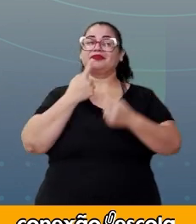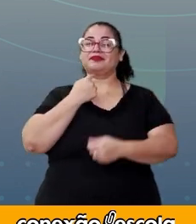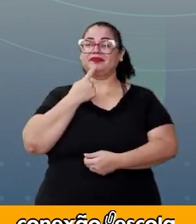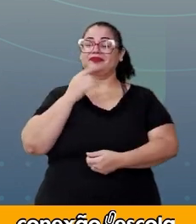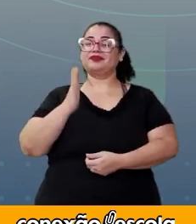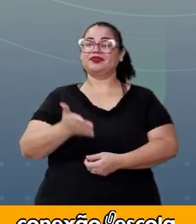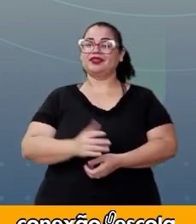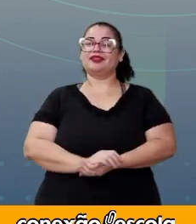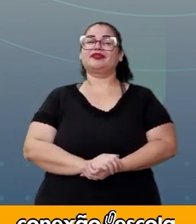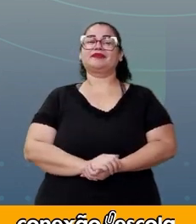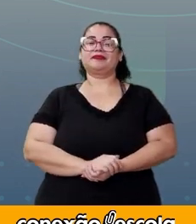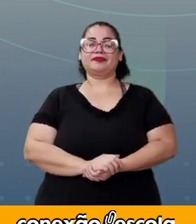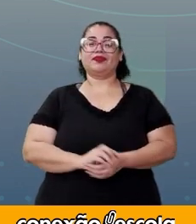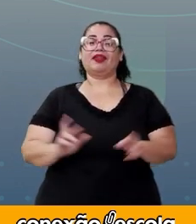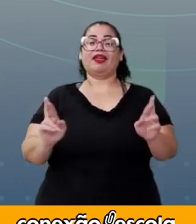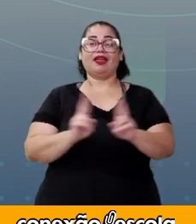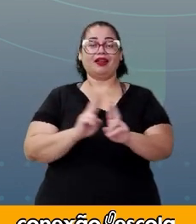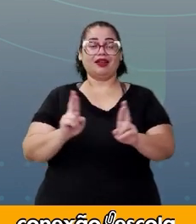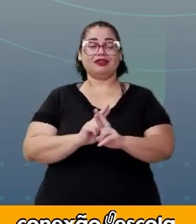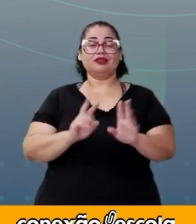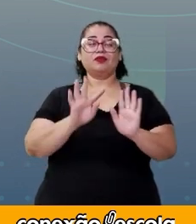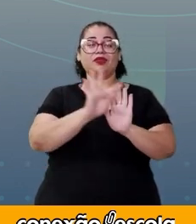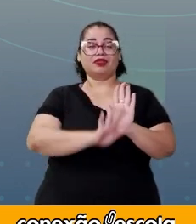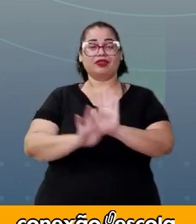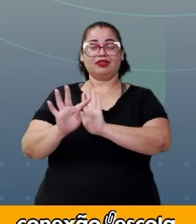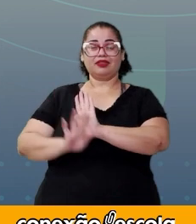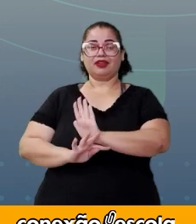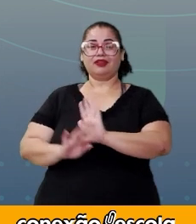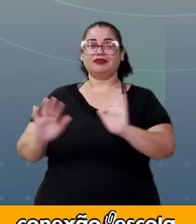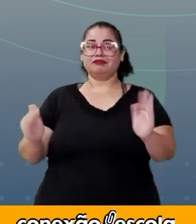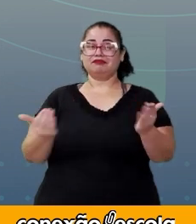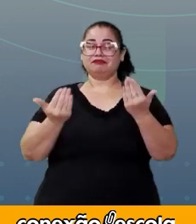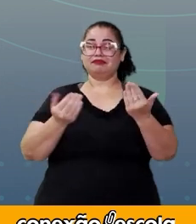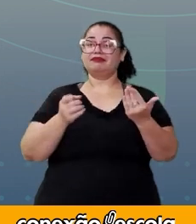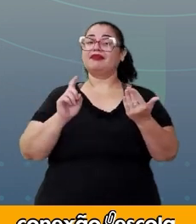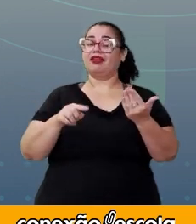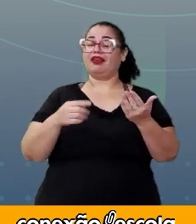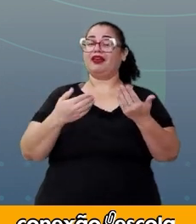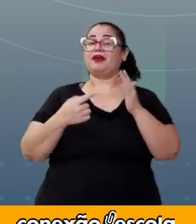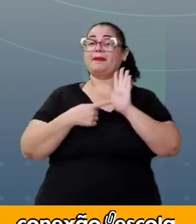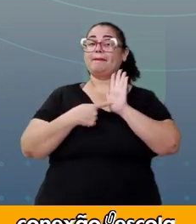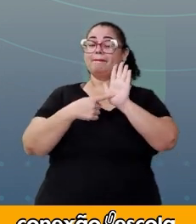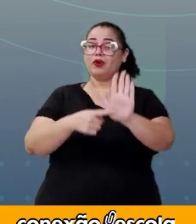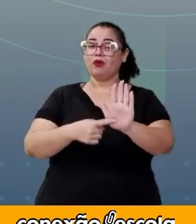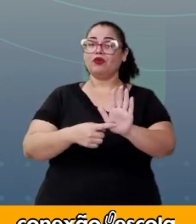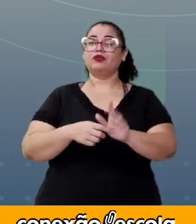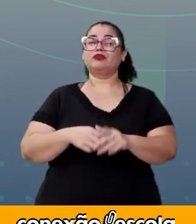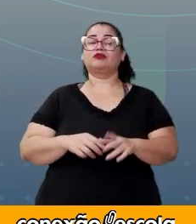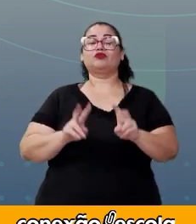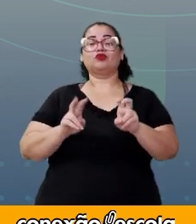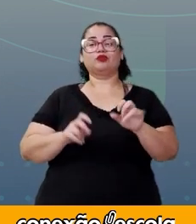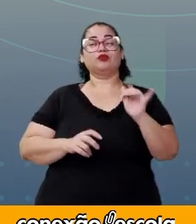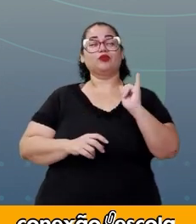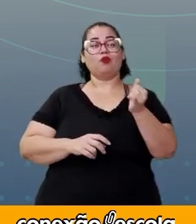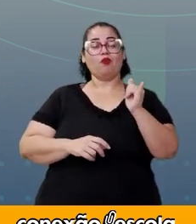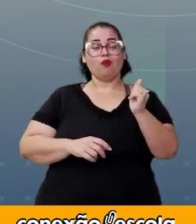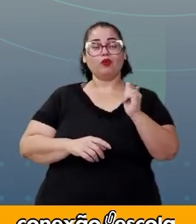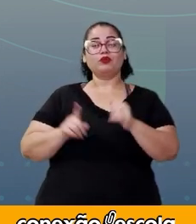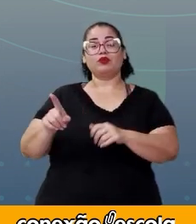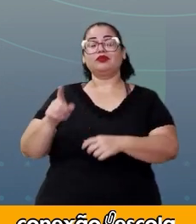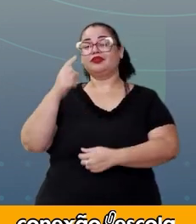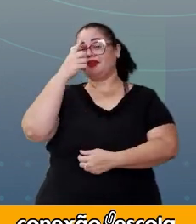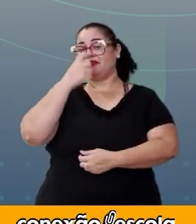Vermelho. Nós temos aqui uma relação textual explícita entre o conto com